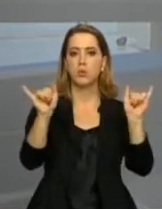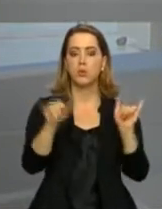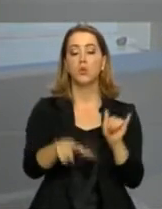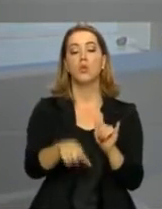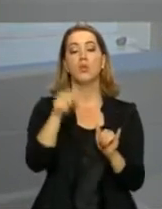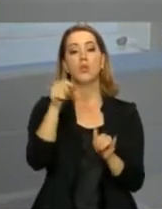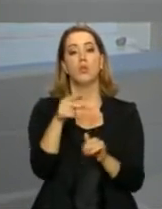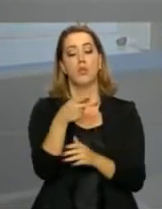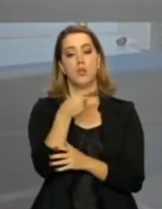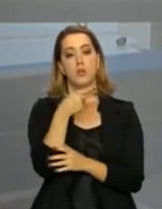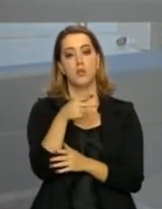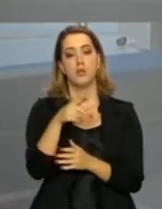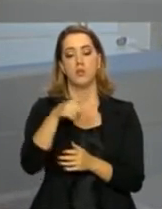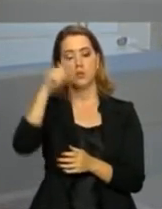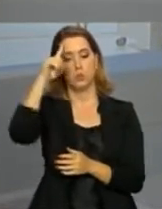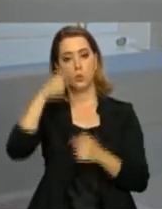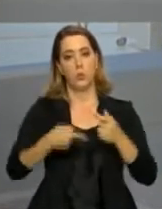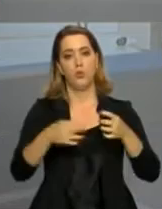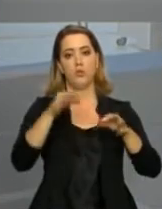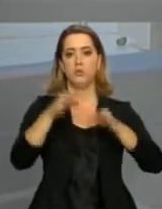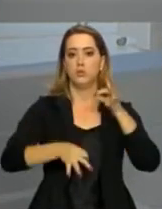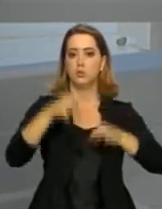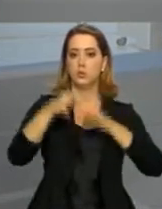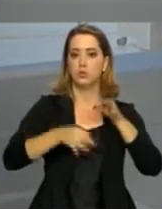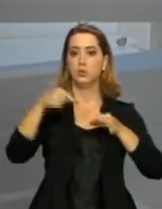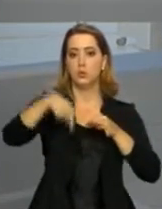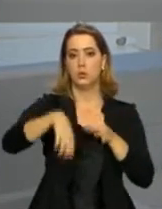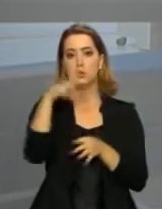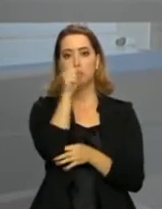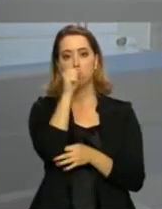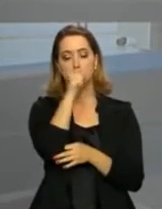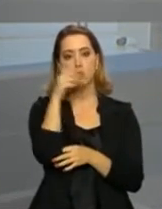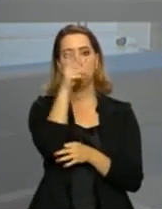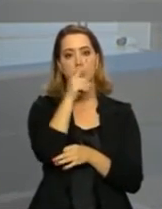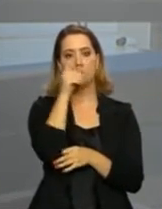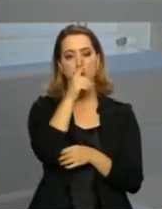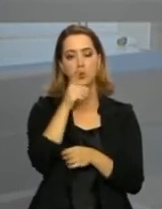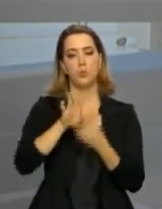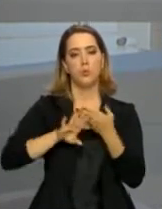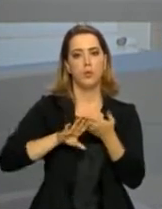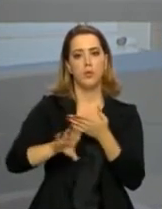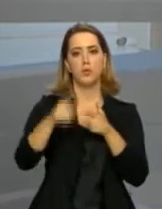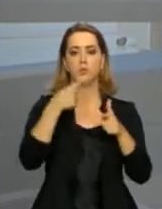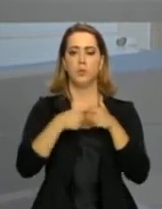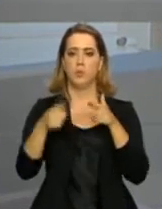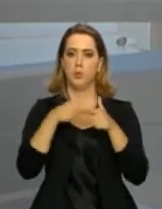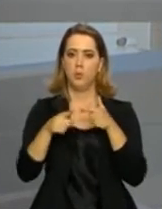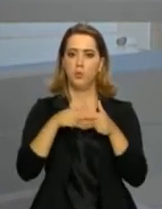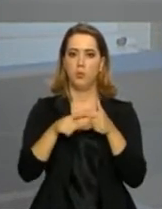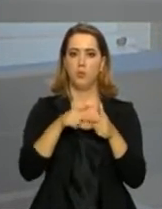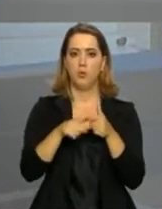decisão da Justiça de manter as provas neste fim de semana evitou prejuízo de